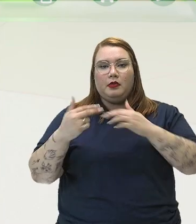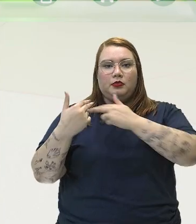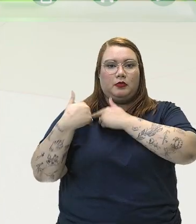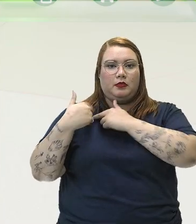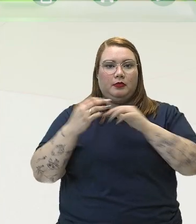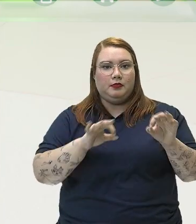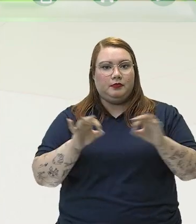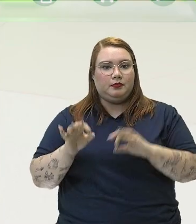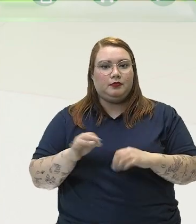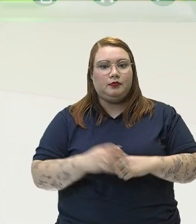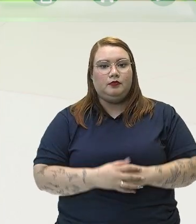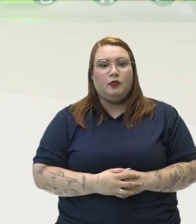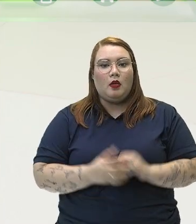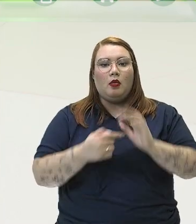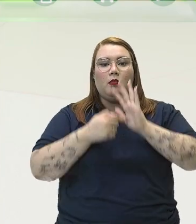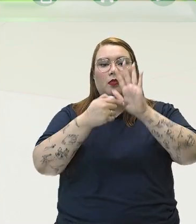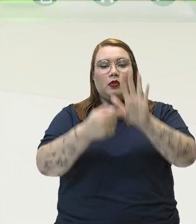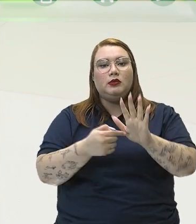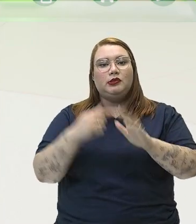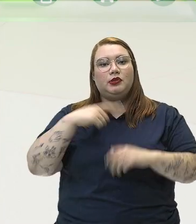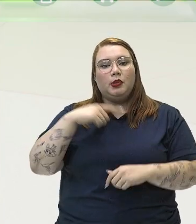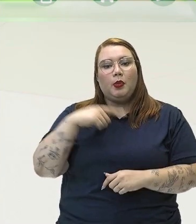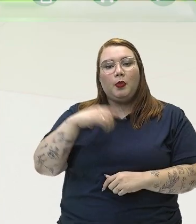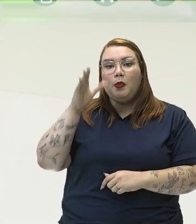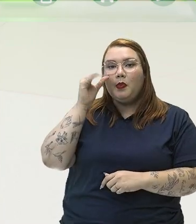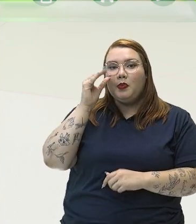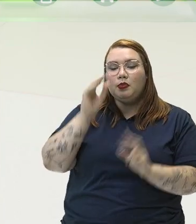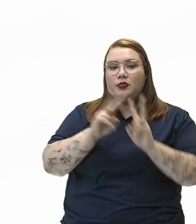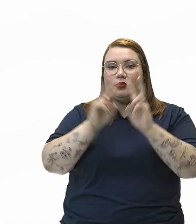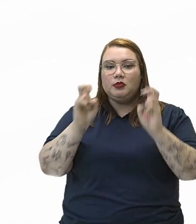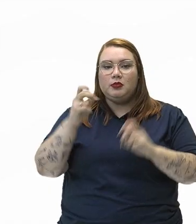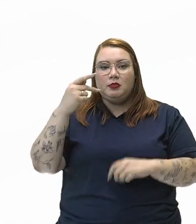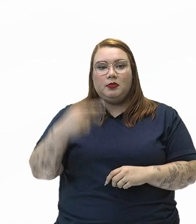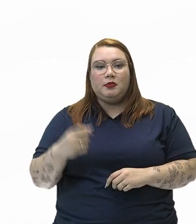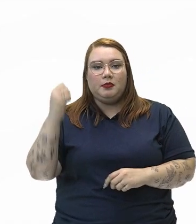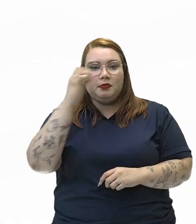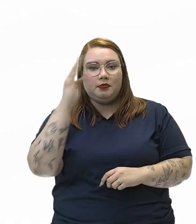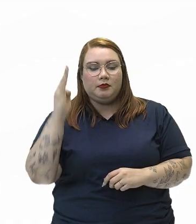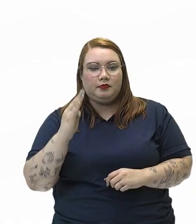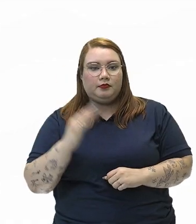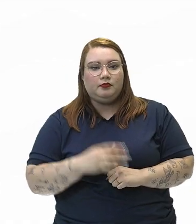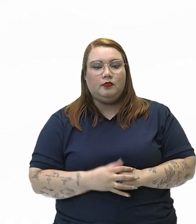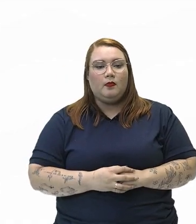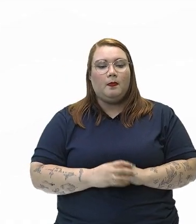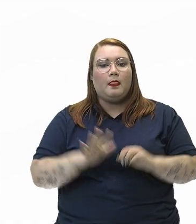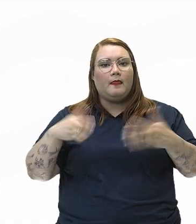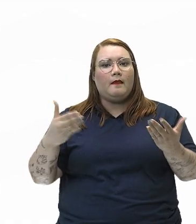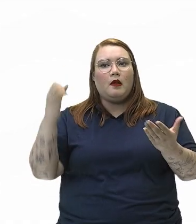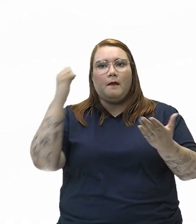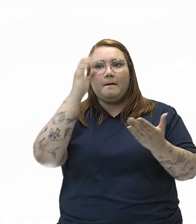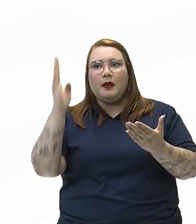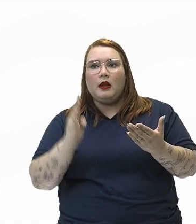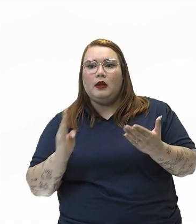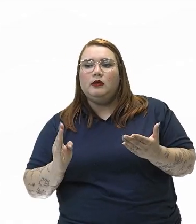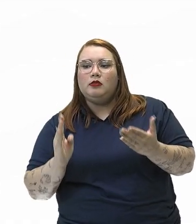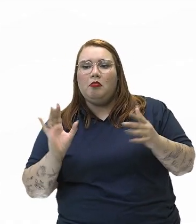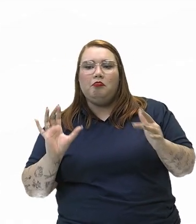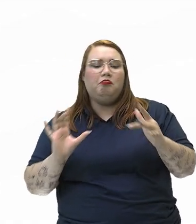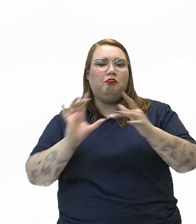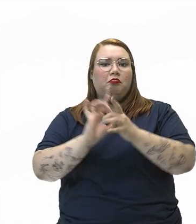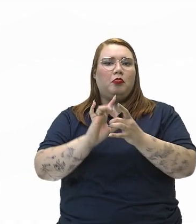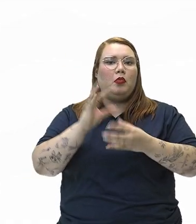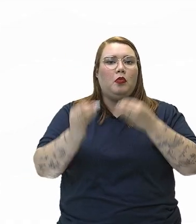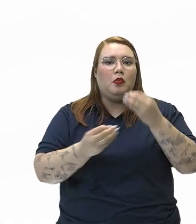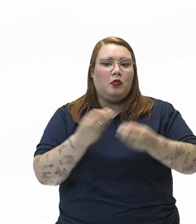setores. Trago para vocês uma curiosidade sobre o Brasil. Então, como é que está o Brasil nesse cenário? O Brasil